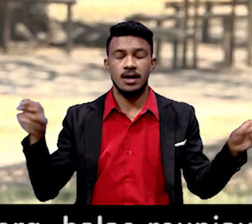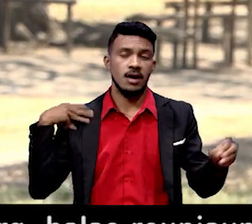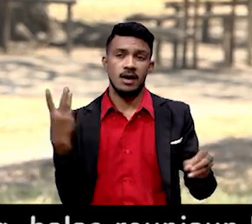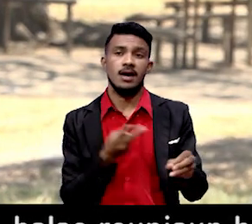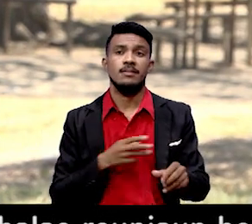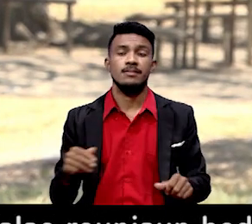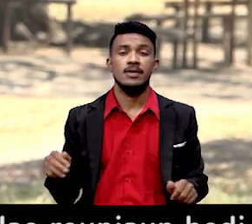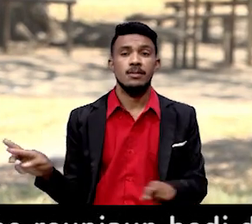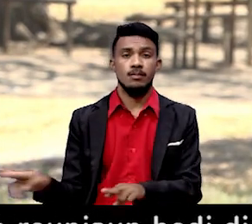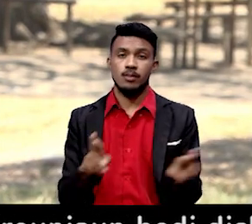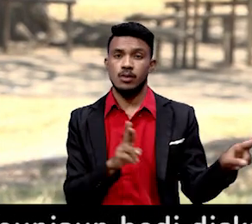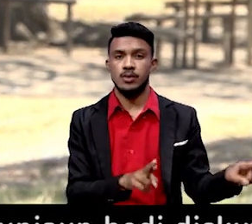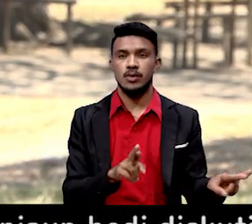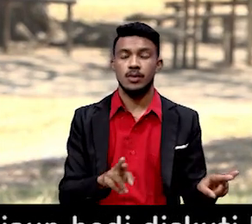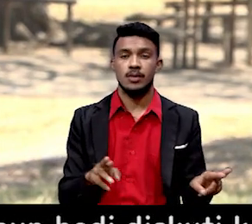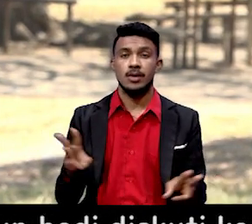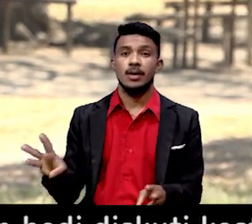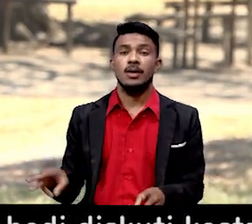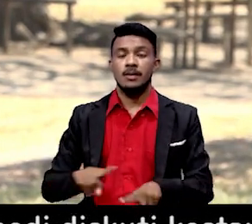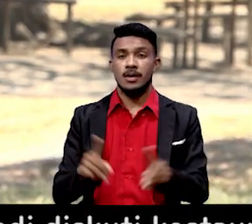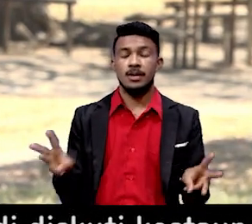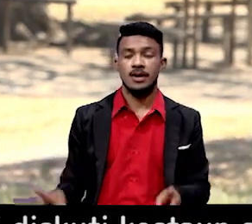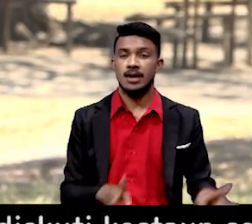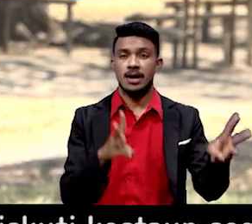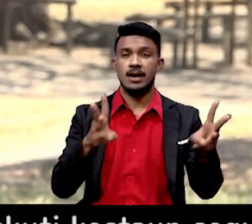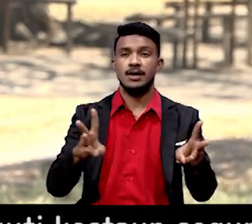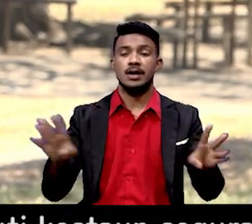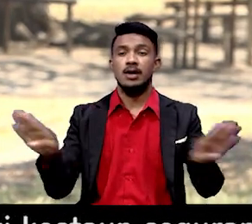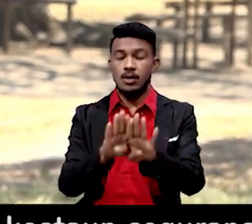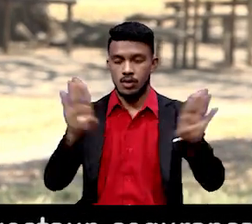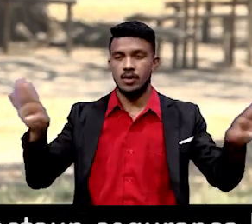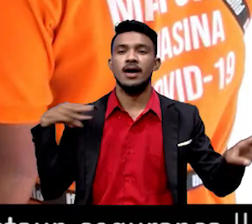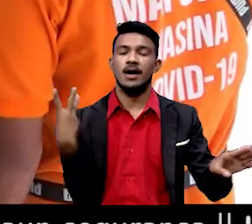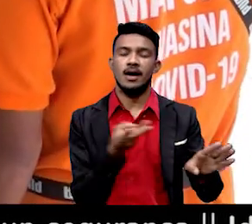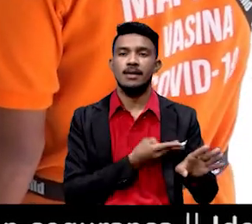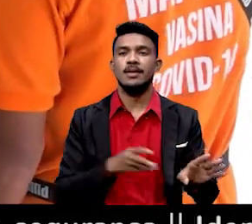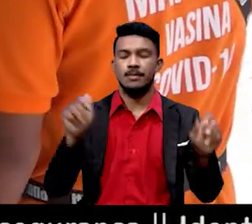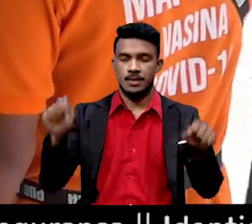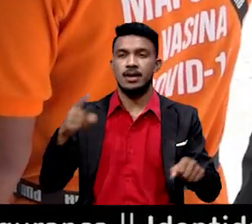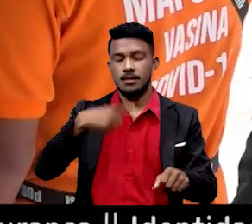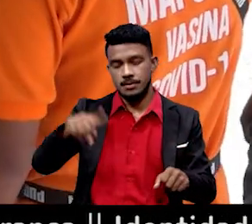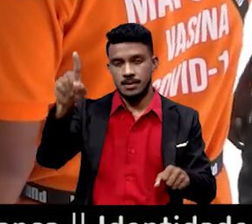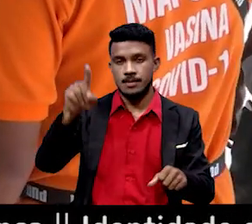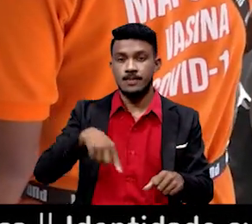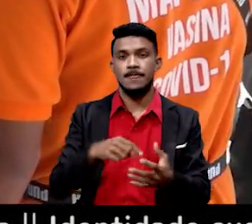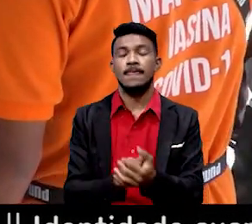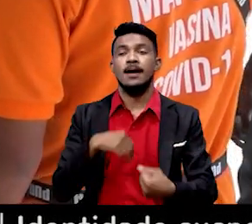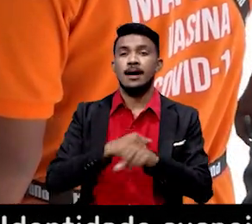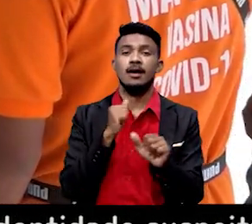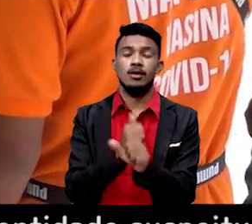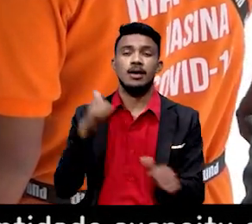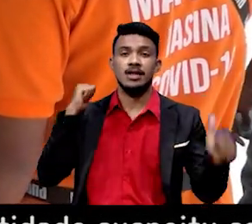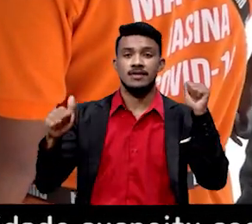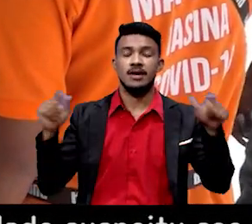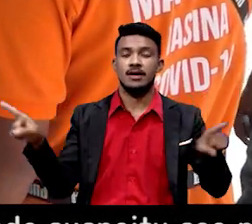A mi pronto. Basta jalan ne loke, a mi é livre. Ia nebe, ia, basta jalan ne loke, a mi livre, halo, a mi atividade, a se vai